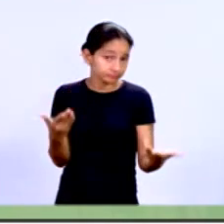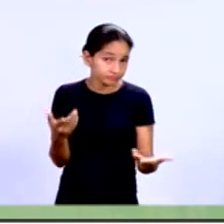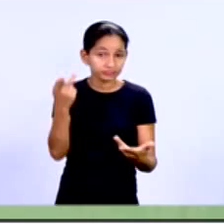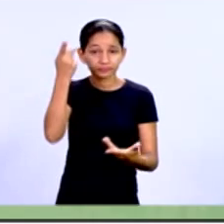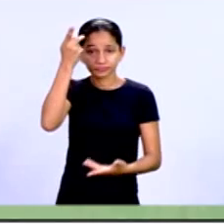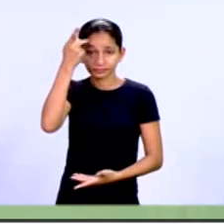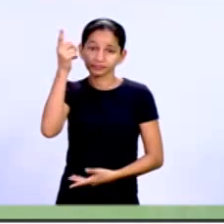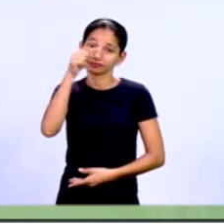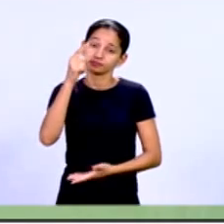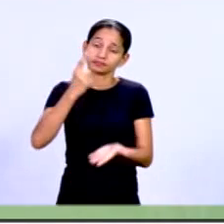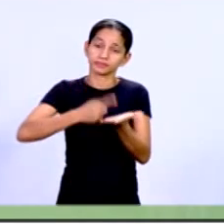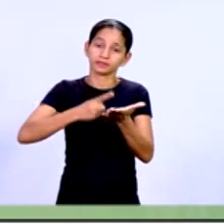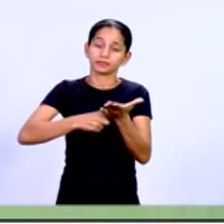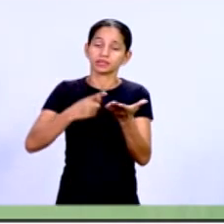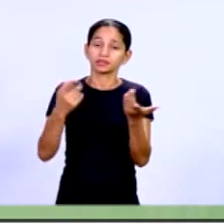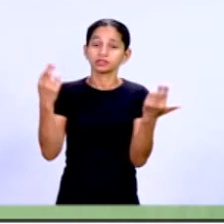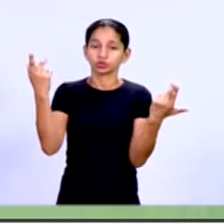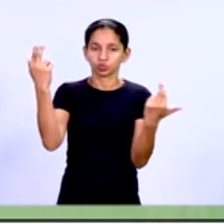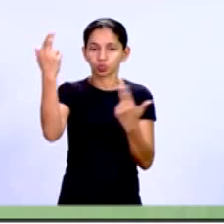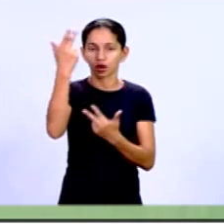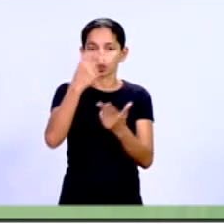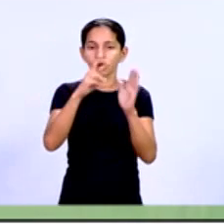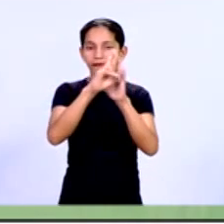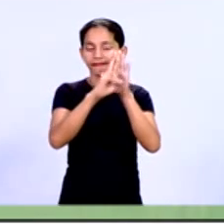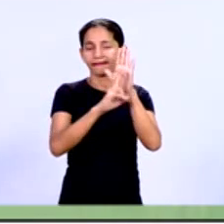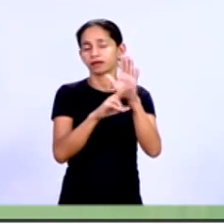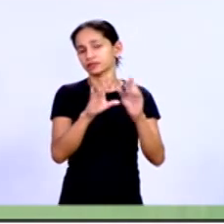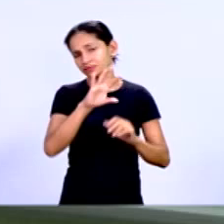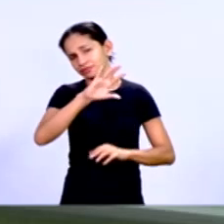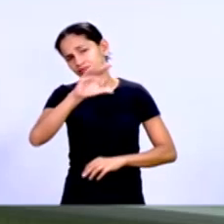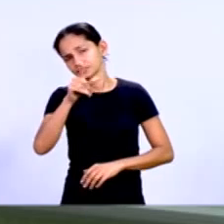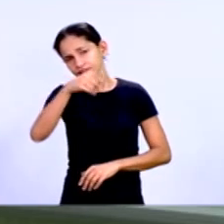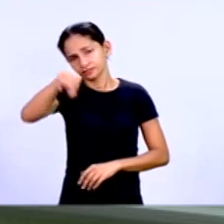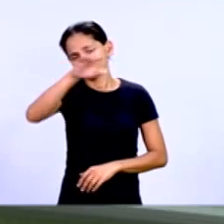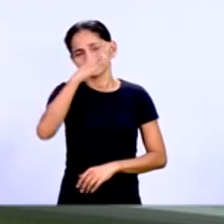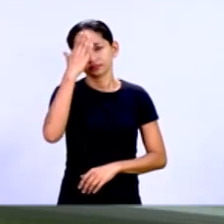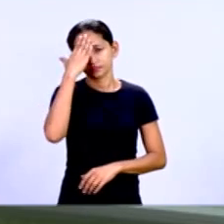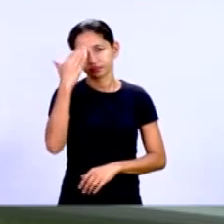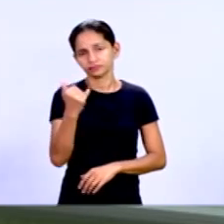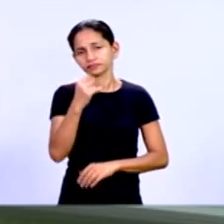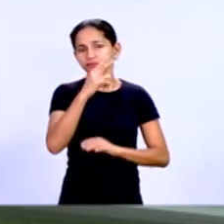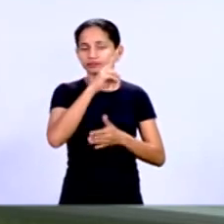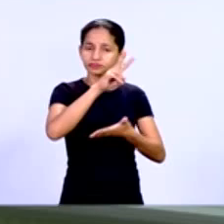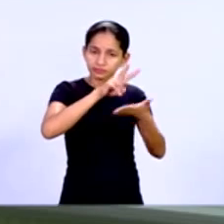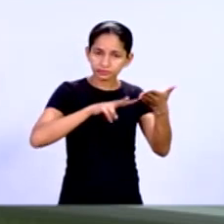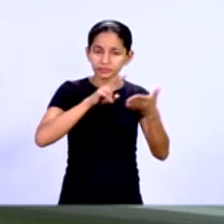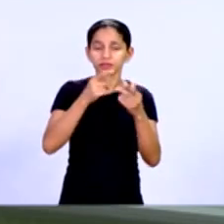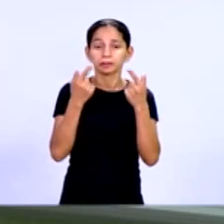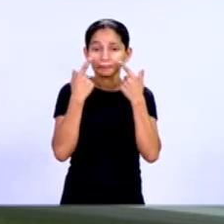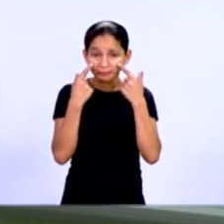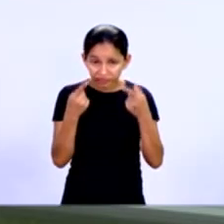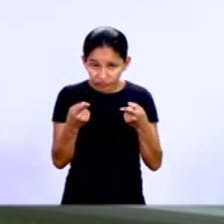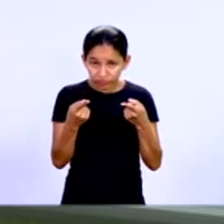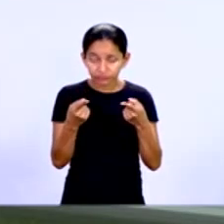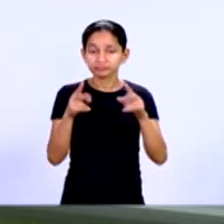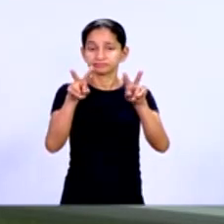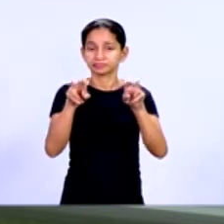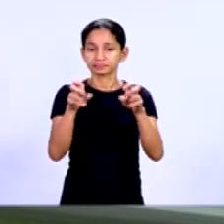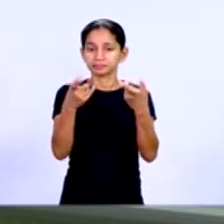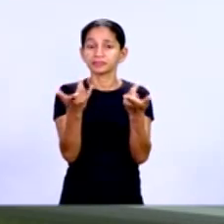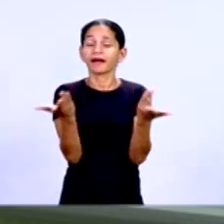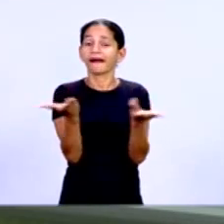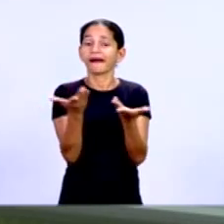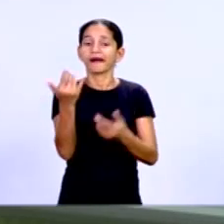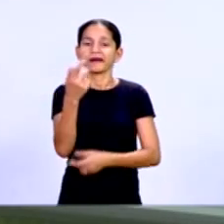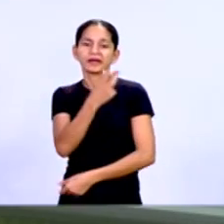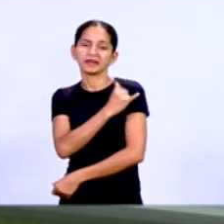Bovespa. Com certeza vocês leram o material disponível e vocês viram que tinha bolsa de valores do estado do Rio de